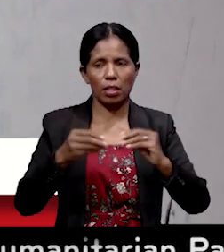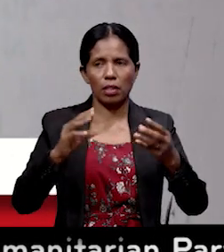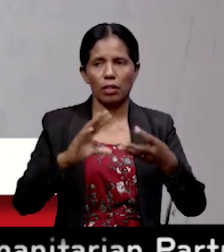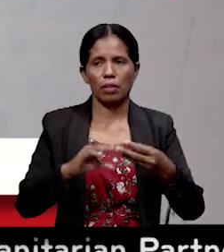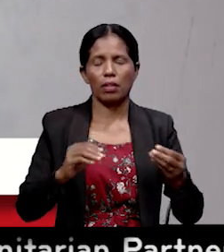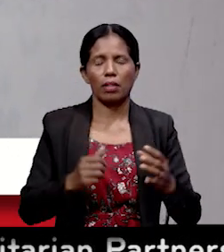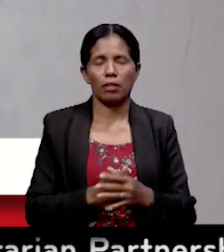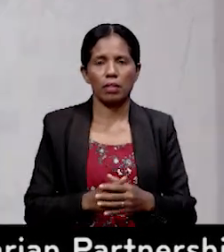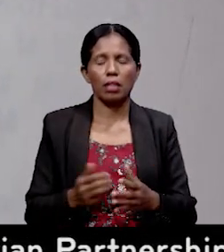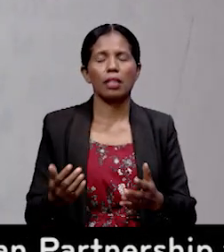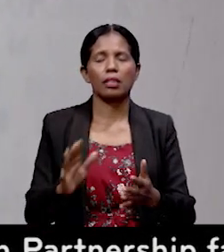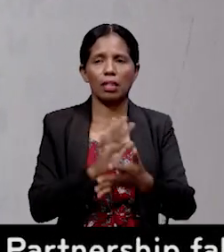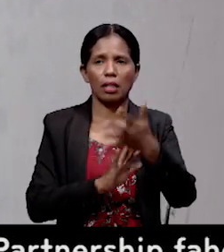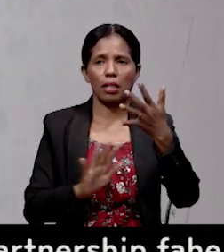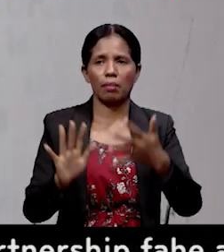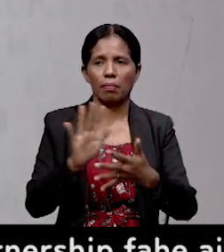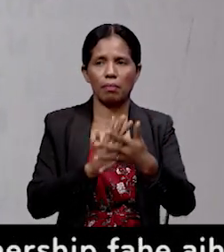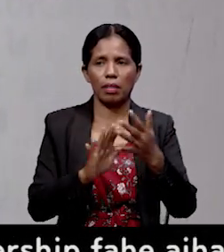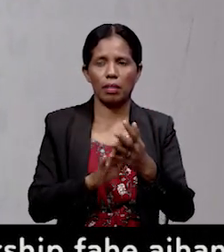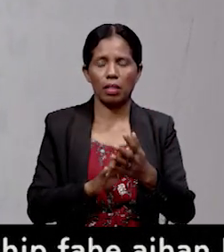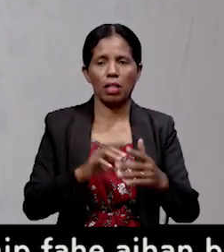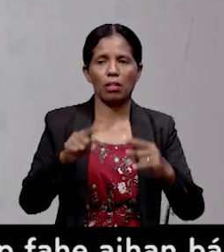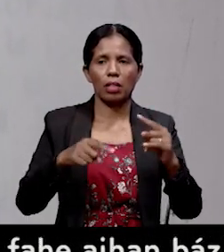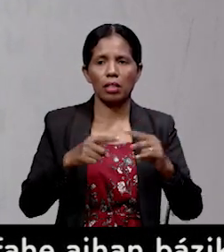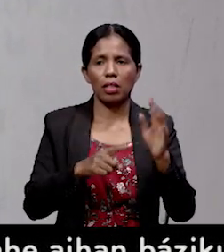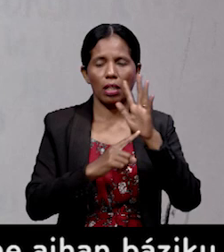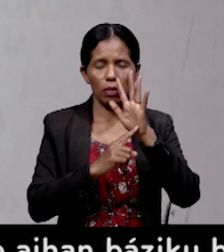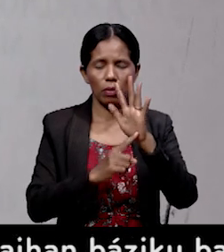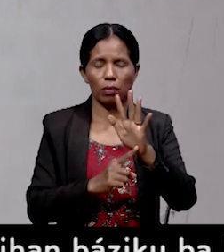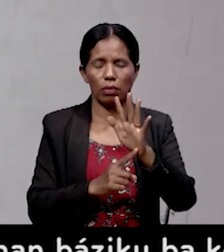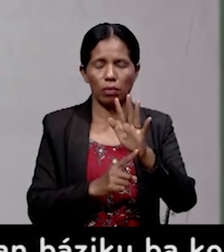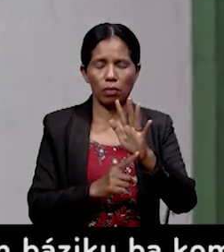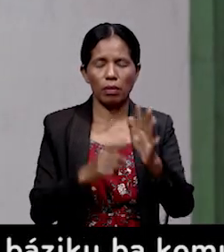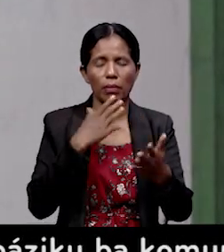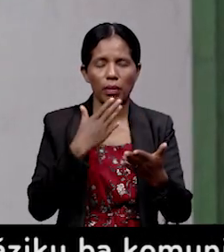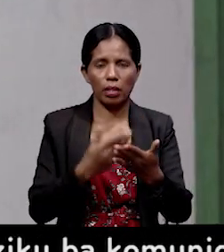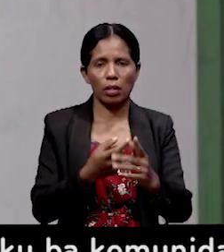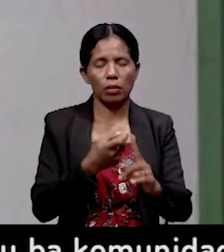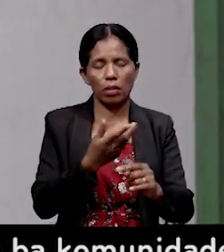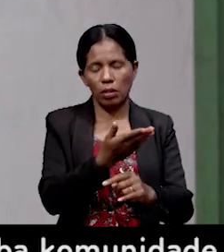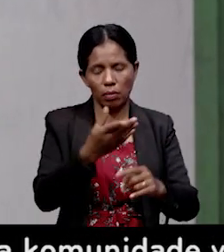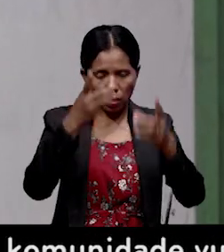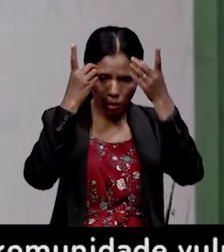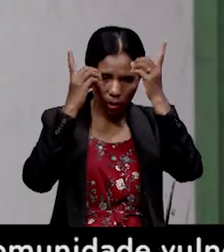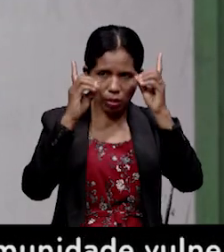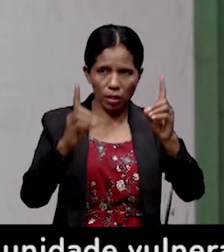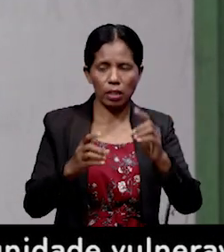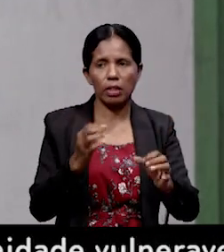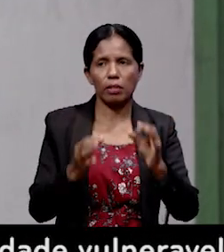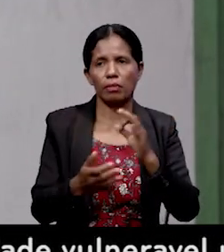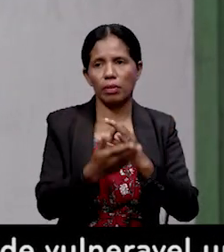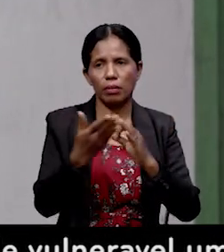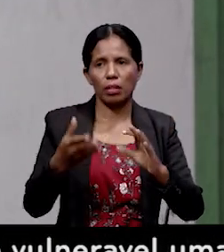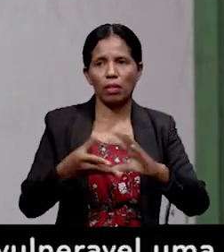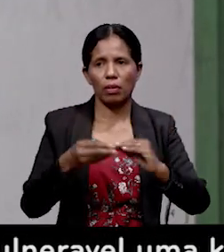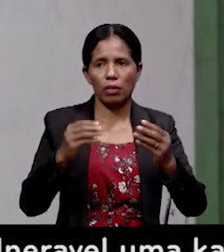significação, banhira e transmissão valores. O se te bot sirene e determinação ou em quando te bot sirene conta